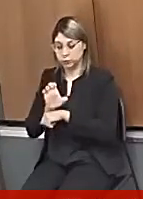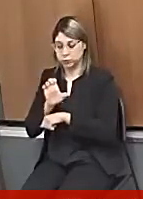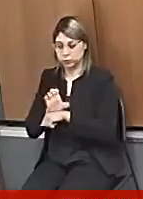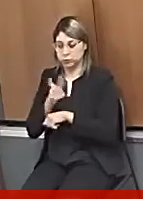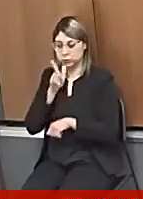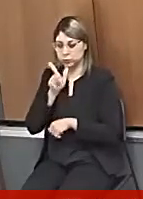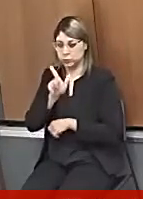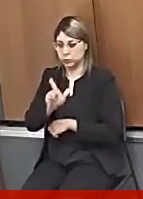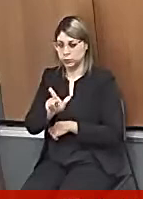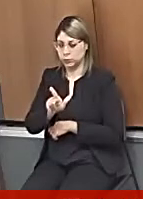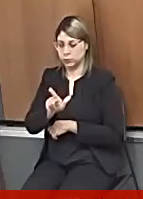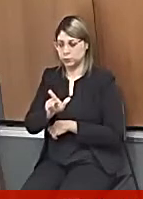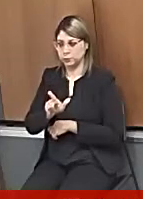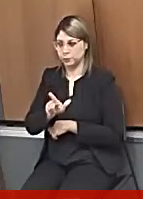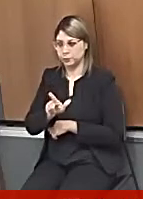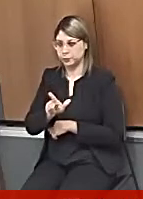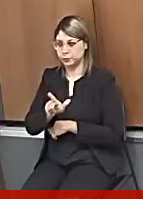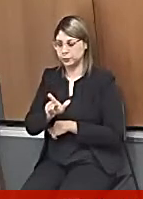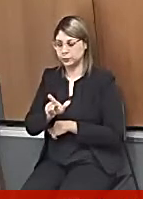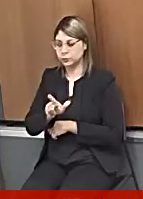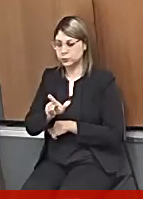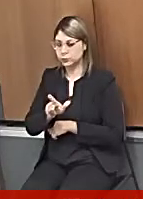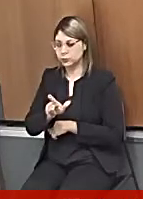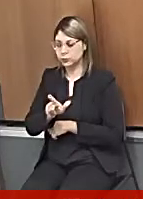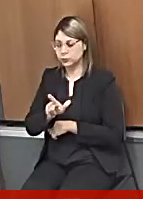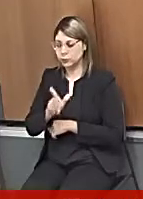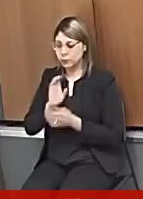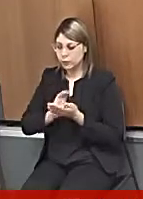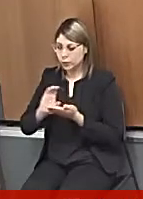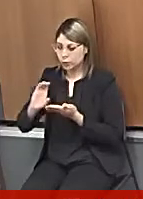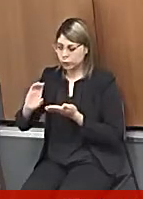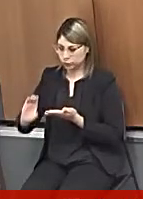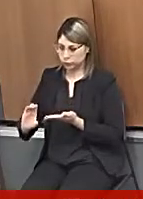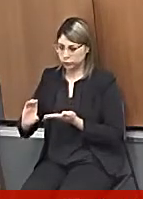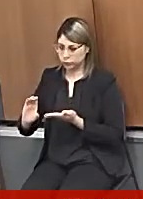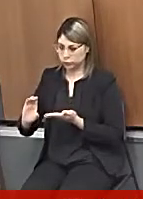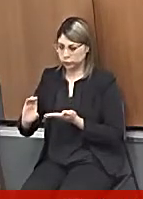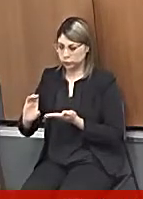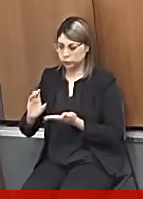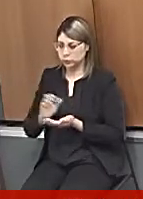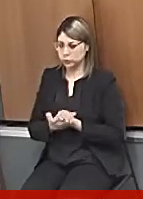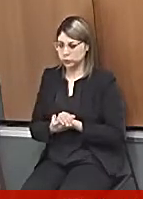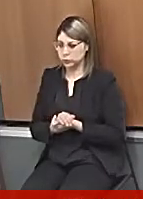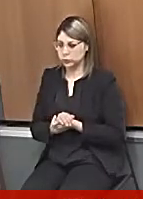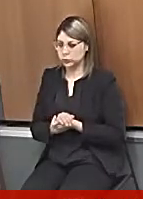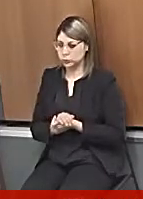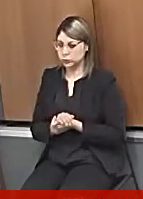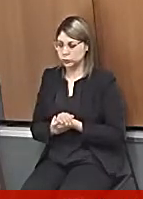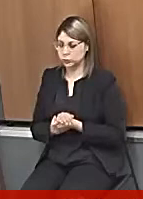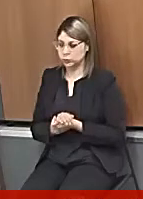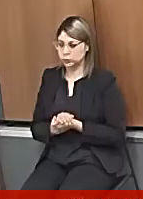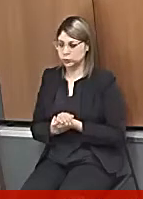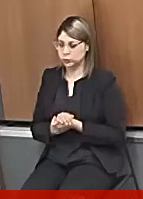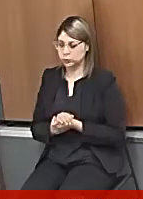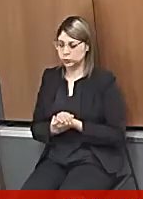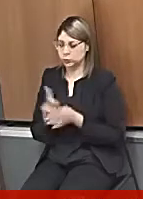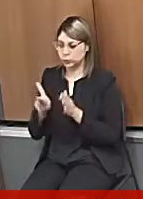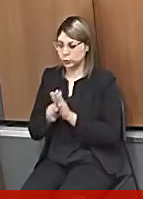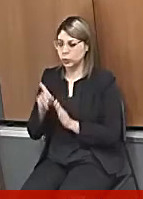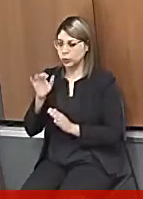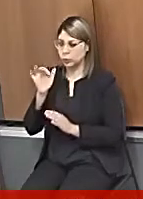pudesse buscar um recurso é frente ao governo federal